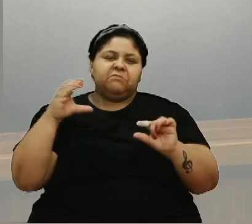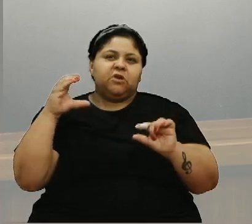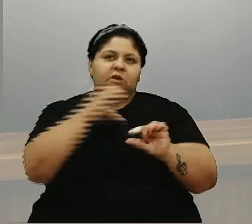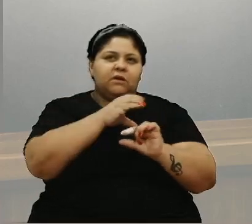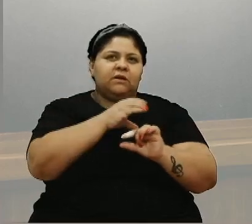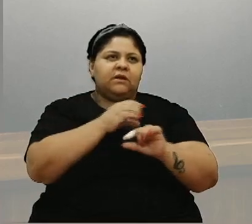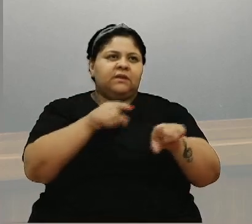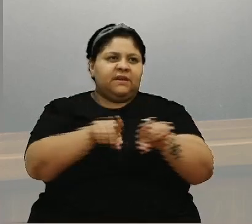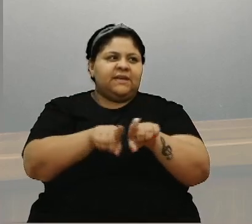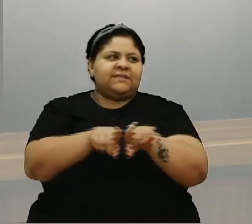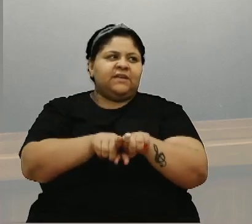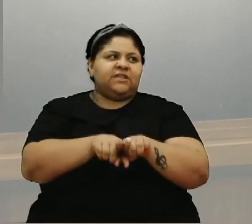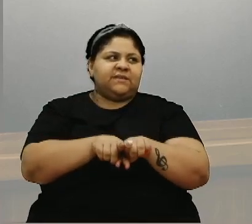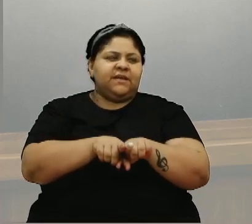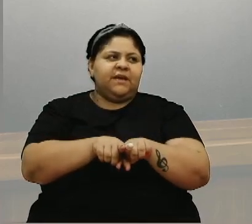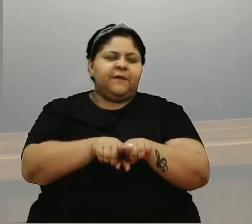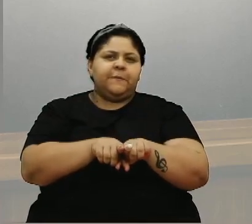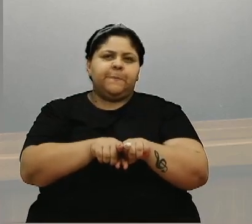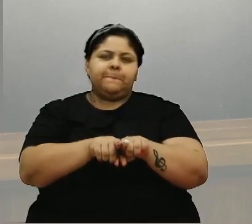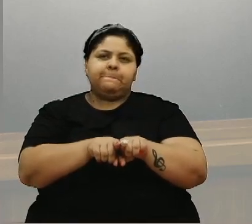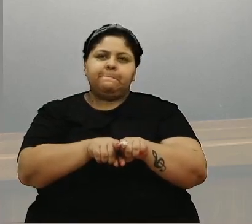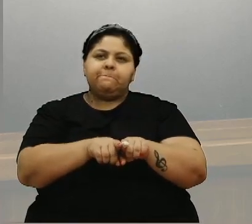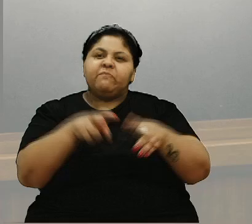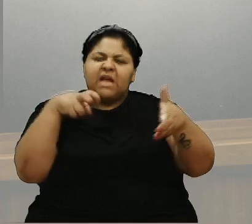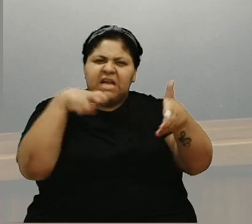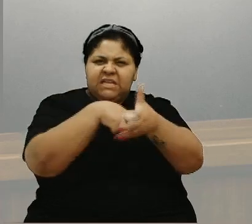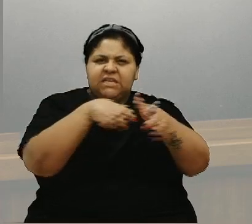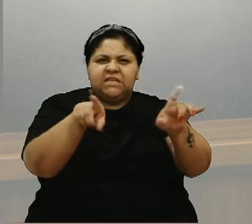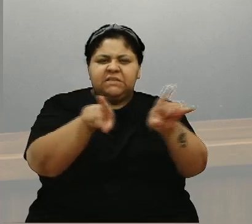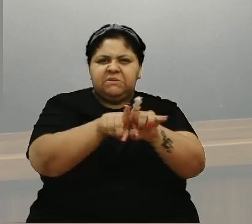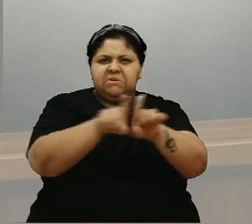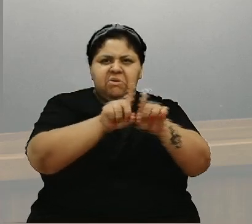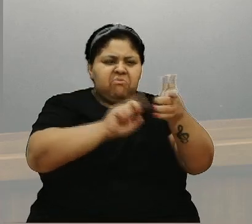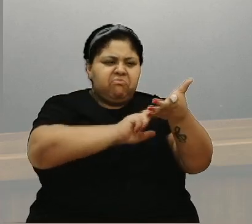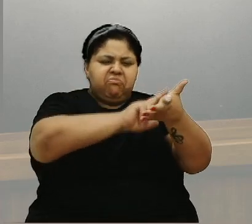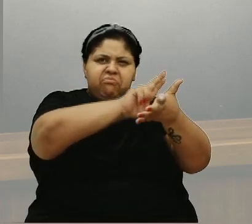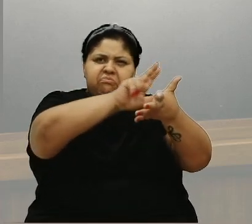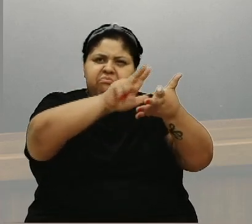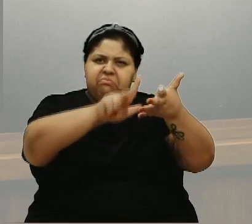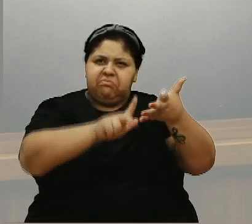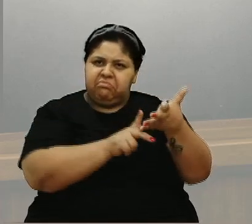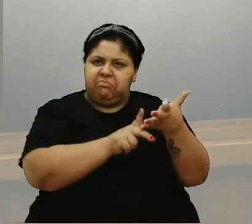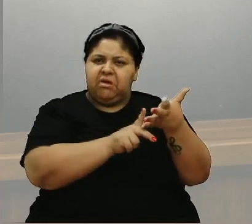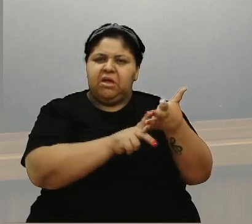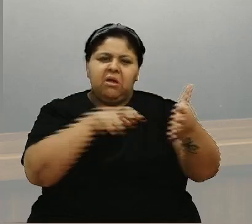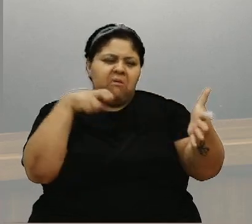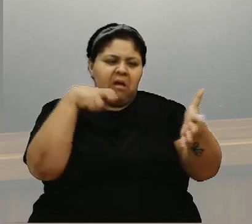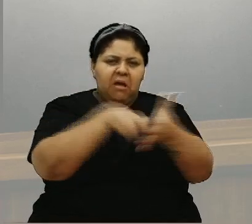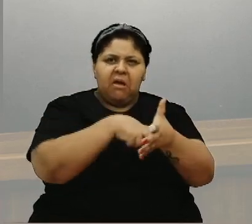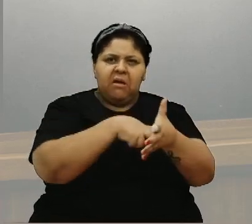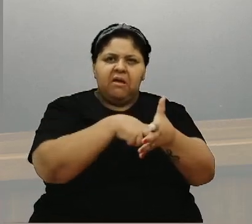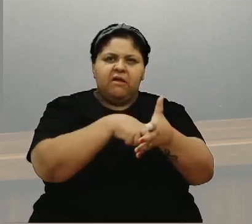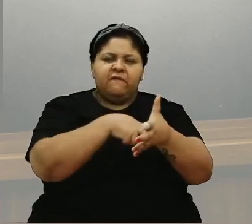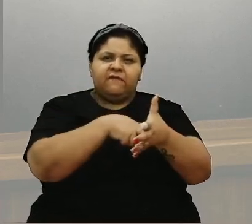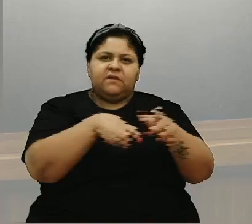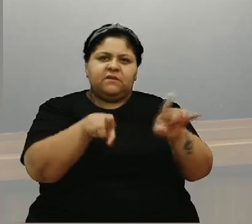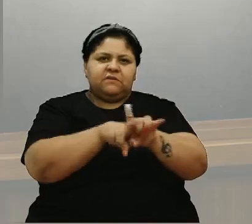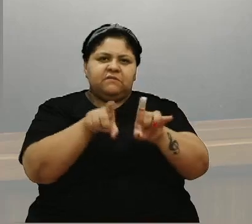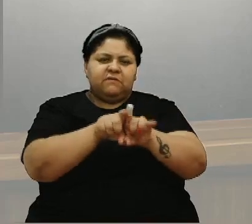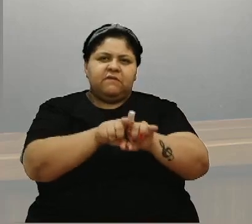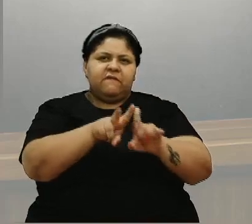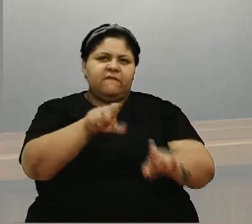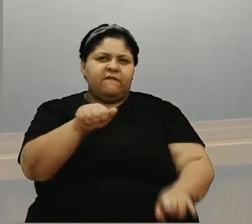os acidentes de infarto, aterosclerose, AVE, que é o acidente vascular